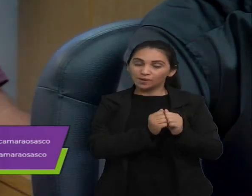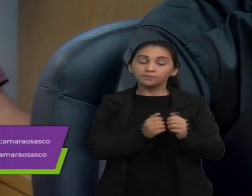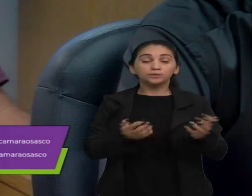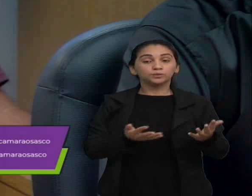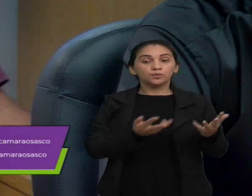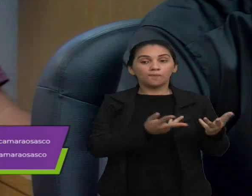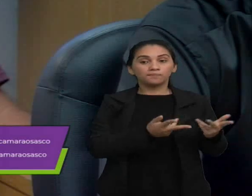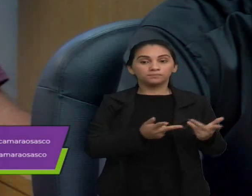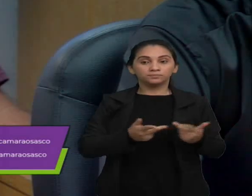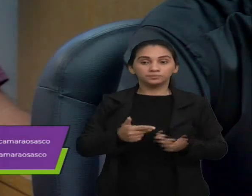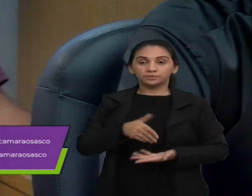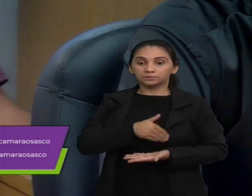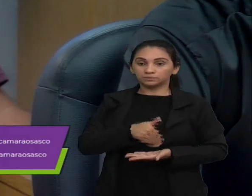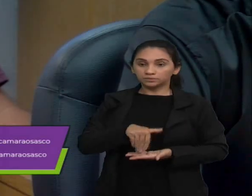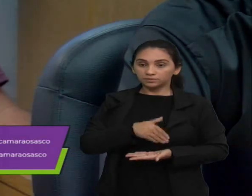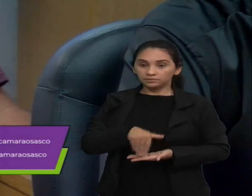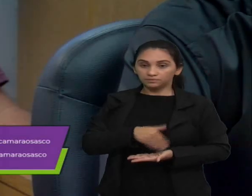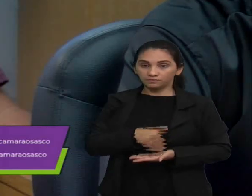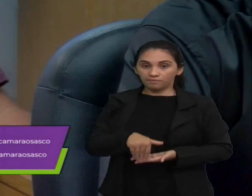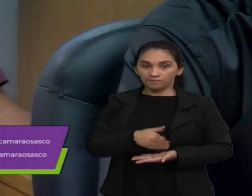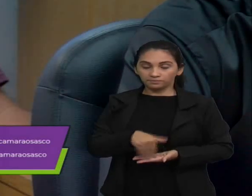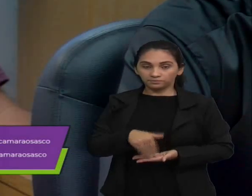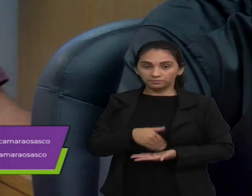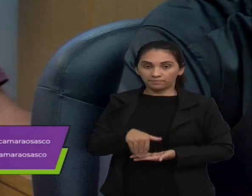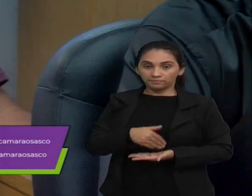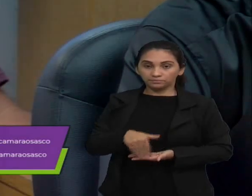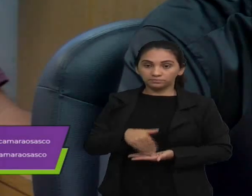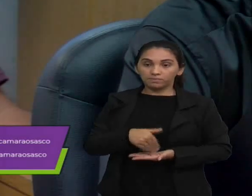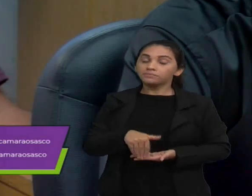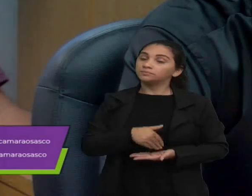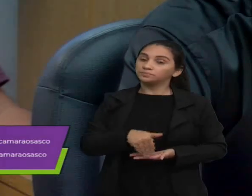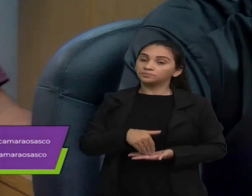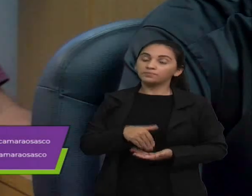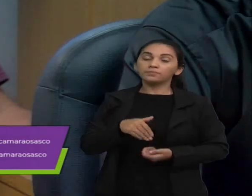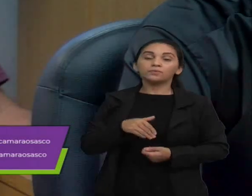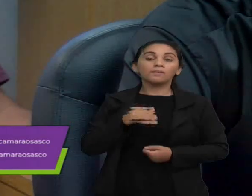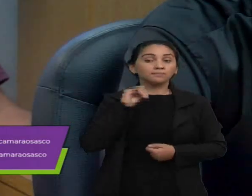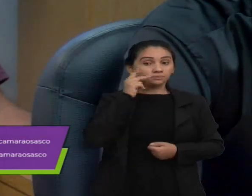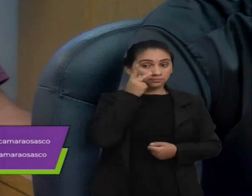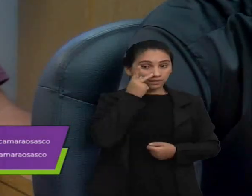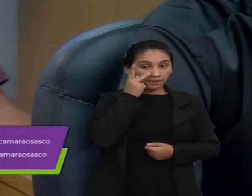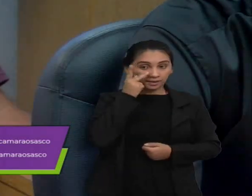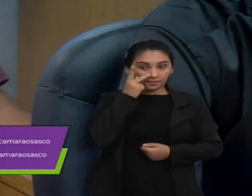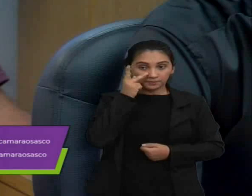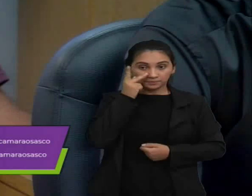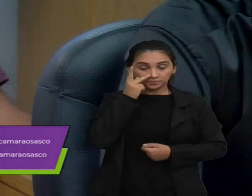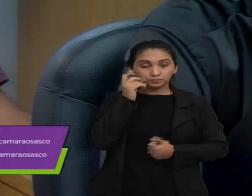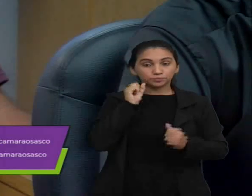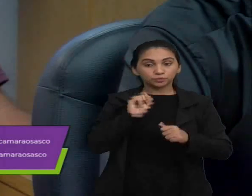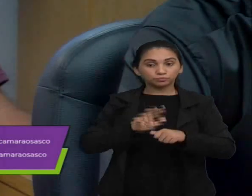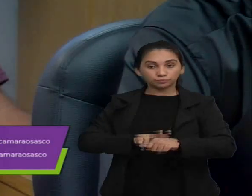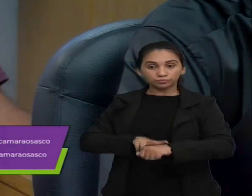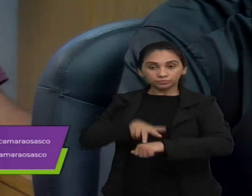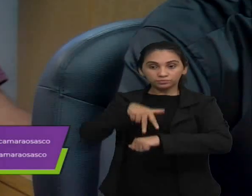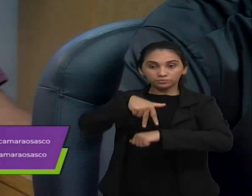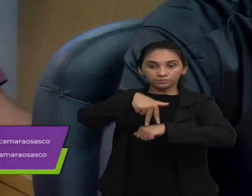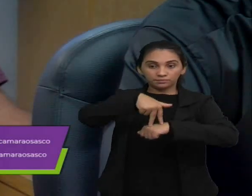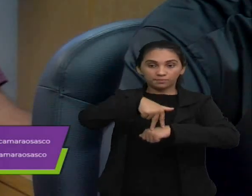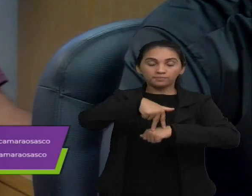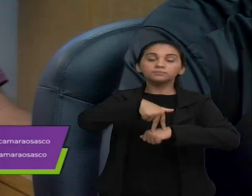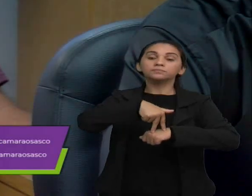convidar o secretário dessa frente parlamentar o vereador Pelé para que ele possa fazer uso